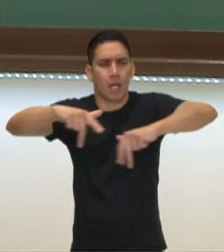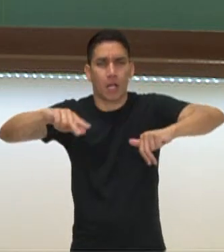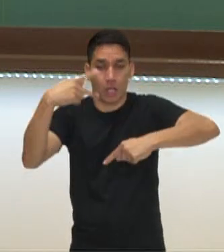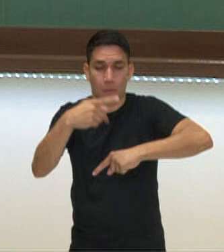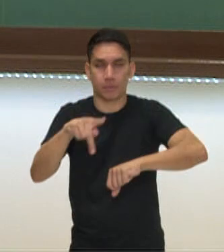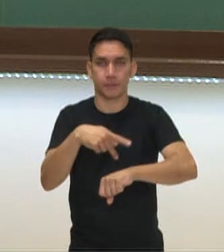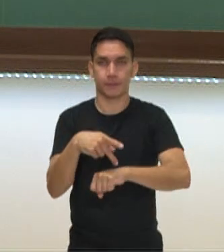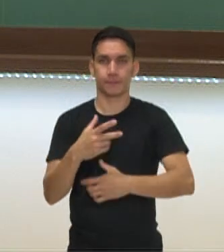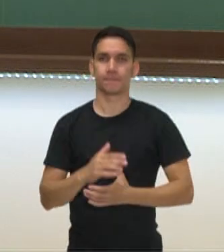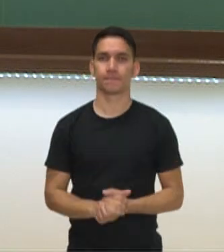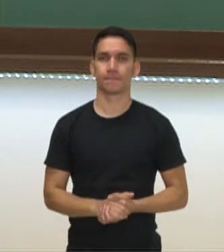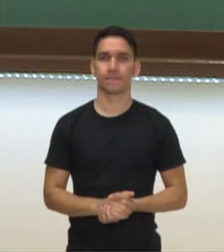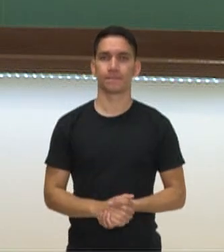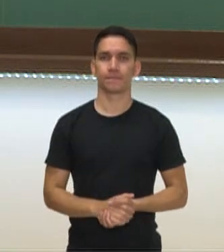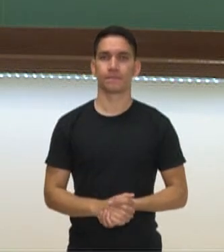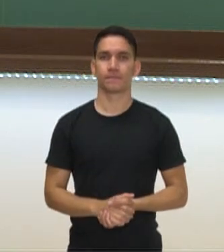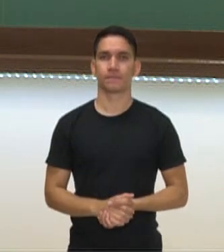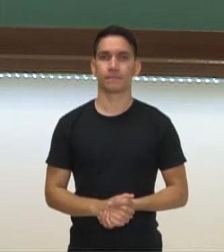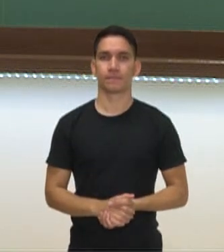nosso país.